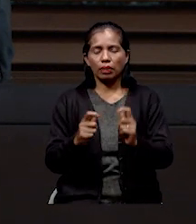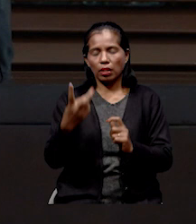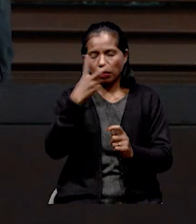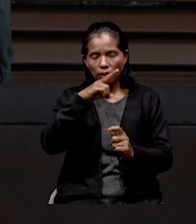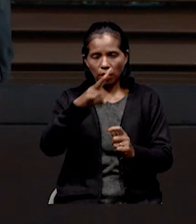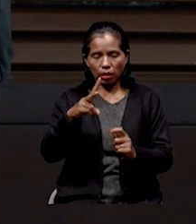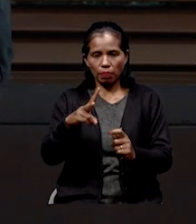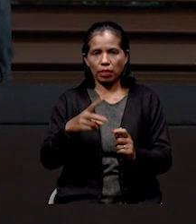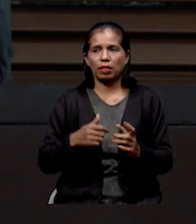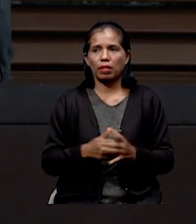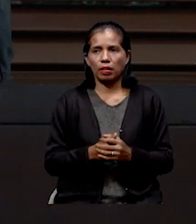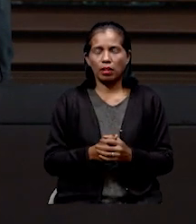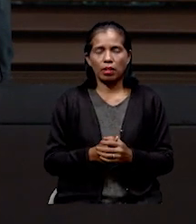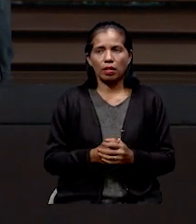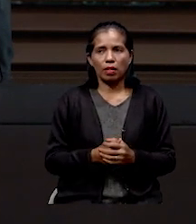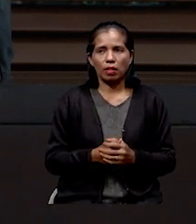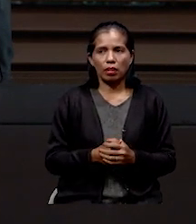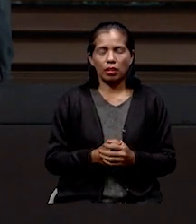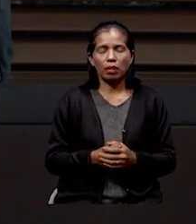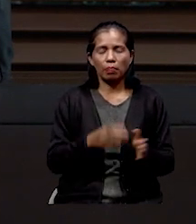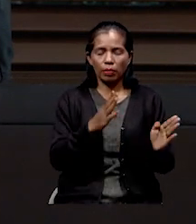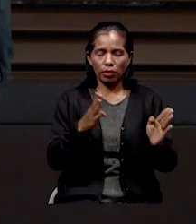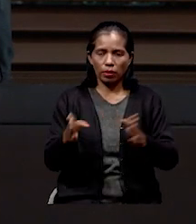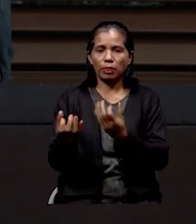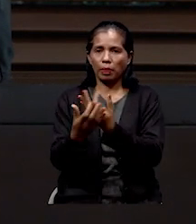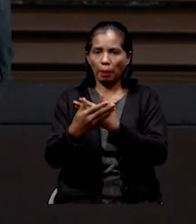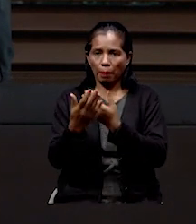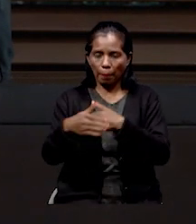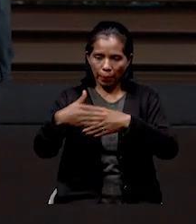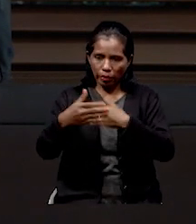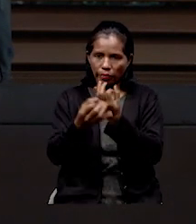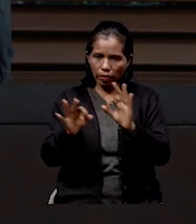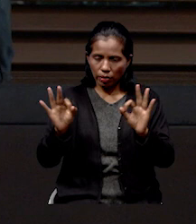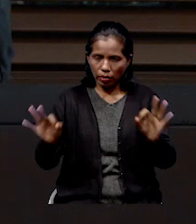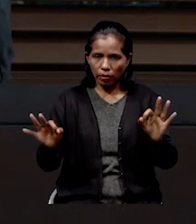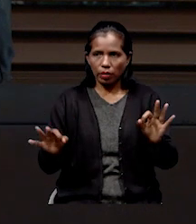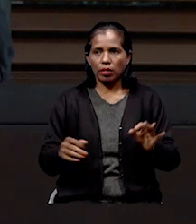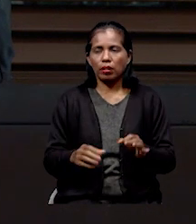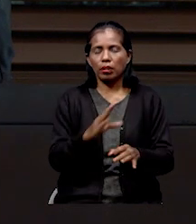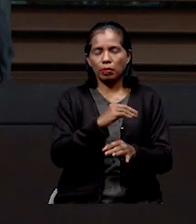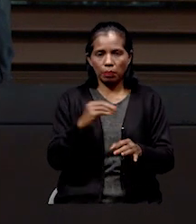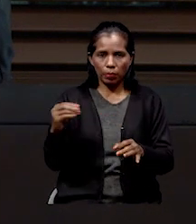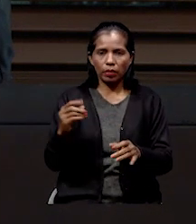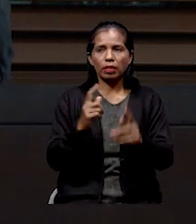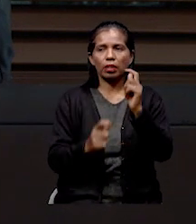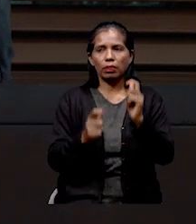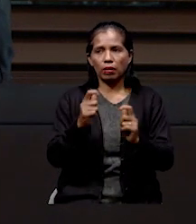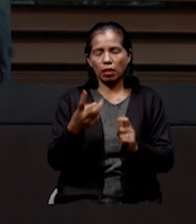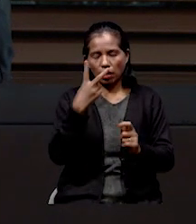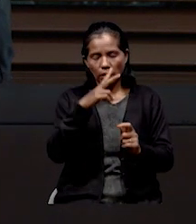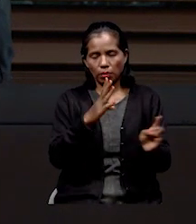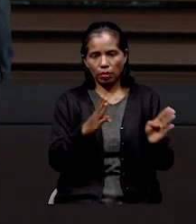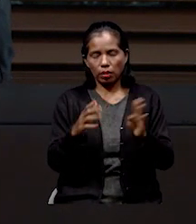bahira proses basic atau tuana apuramento nasional atau tuana maka tribunal harap pel proses